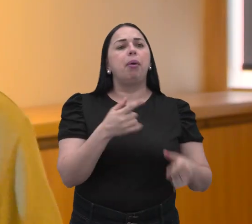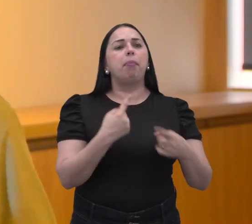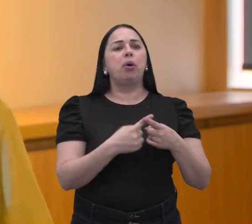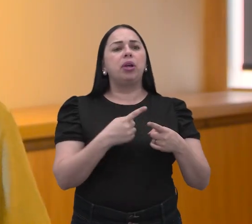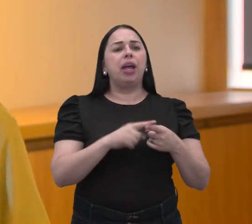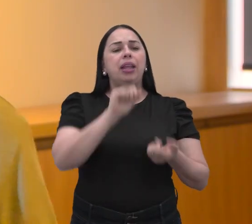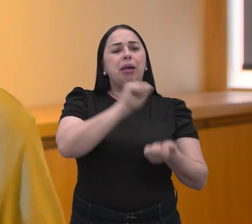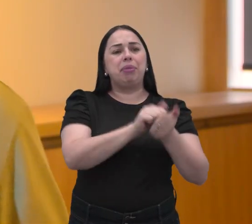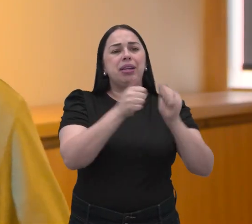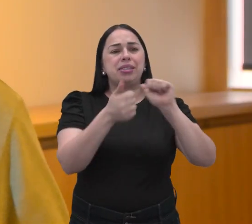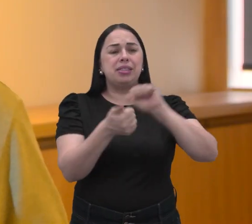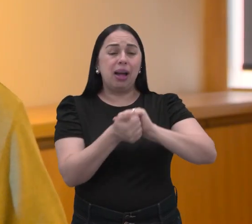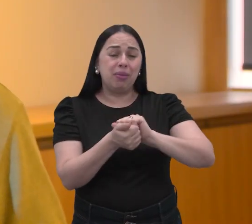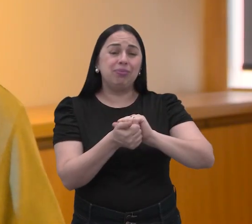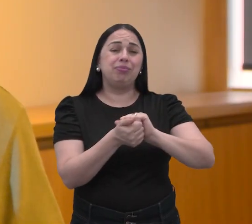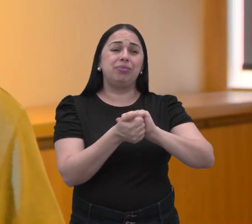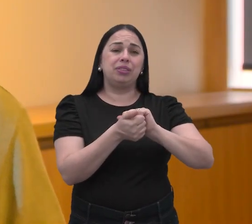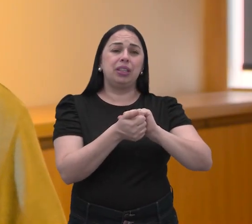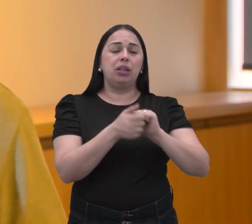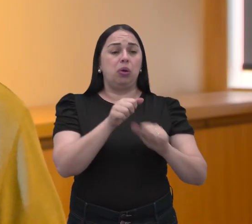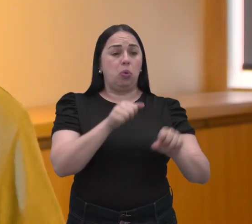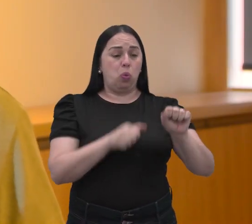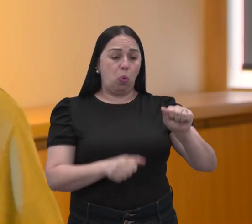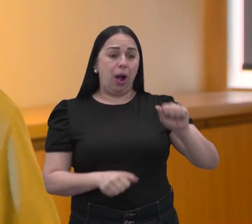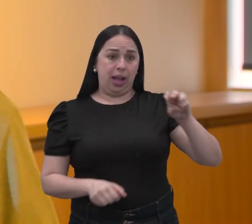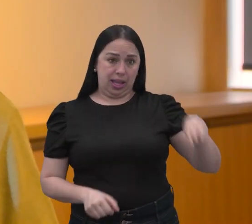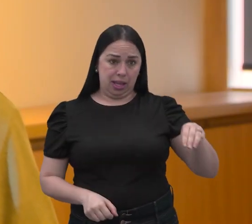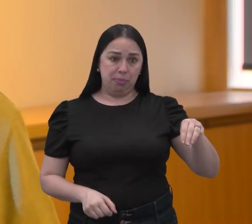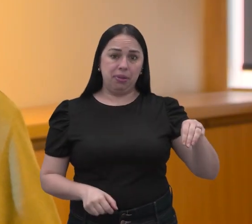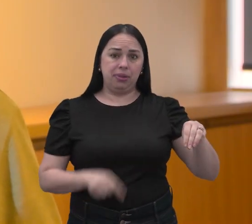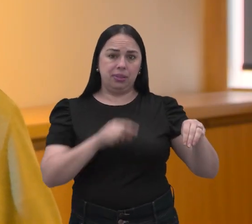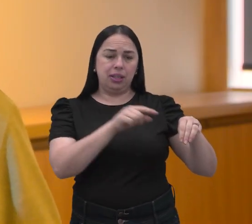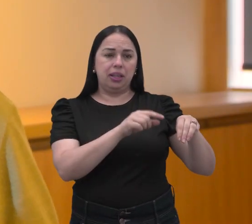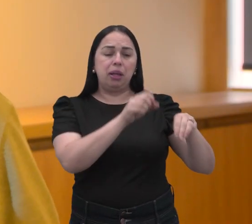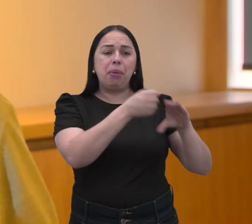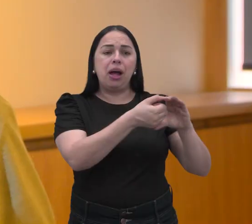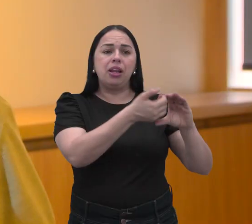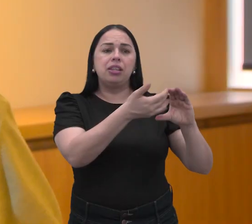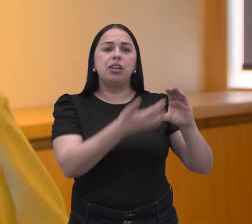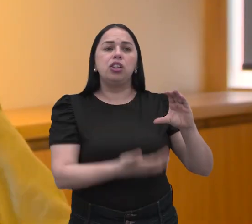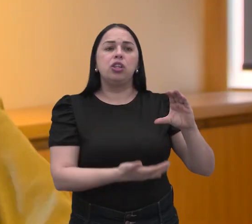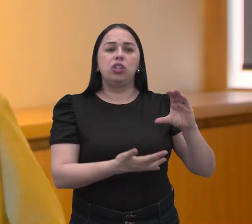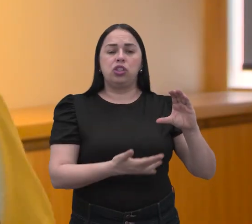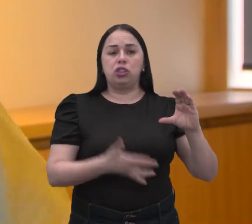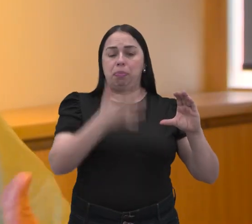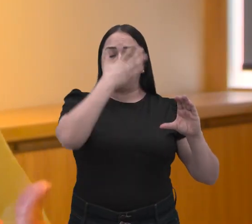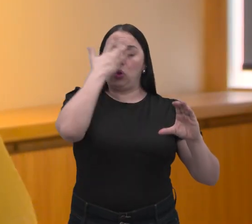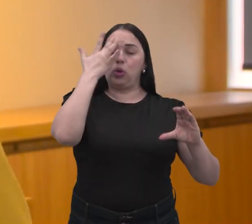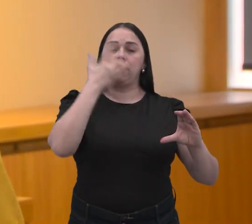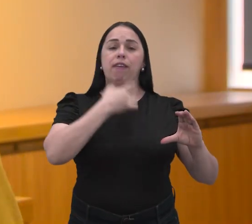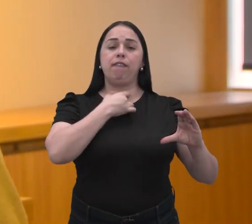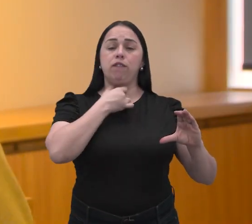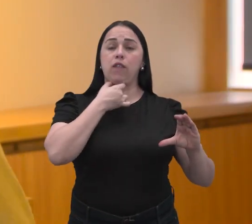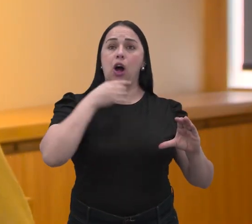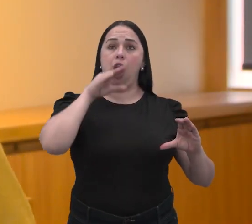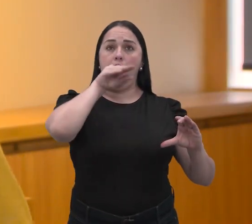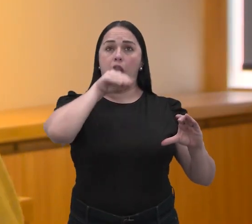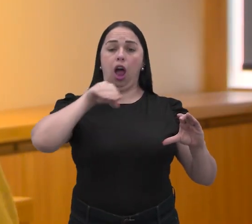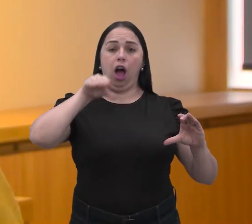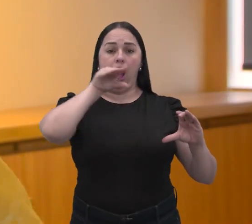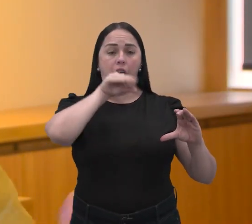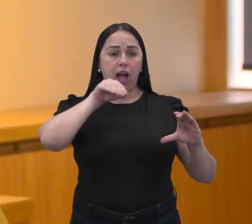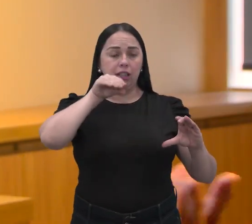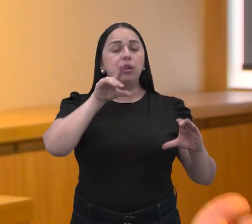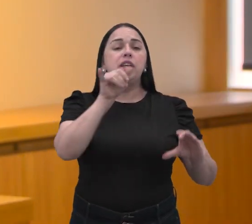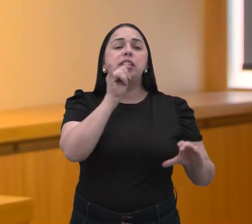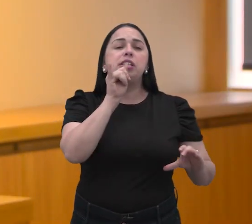de mudança, de adaptação, porque o AM, principalmente, ele tinha uma característica de grandes vozeirões, né? Aqueles